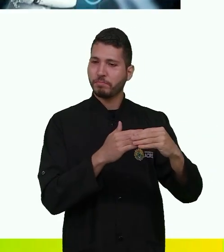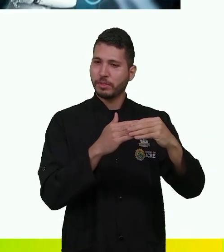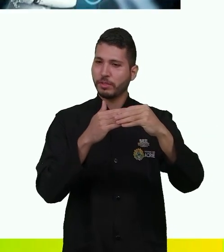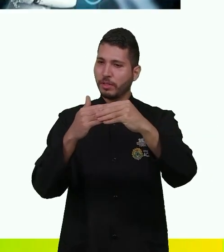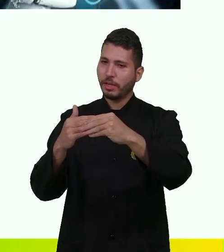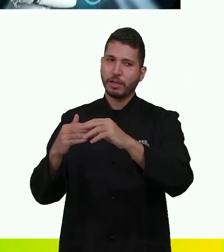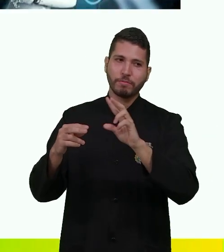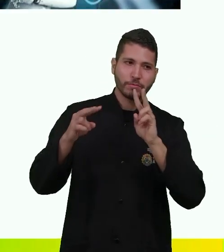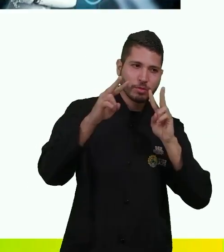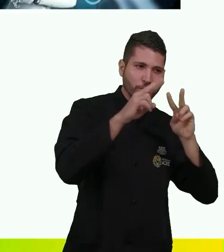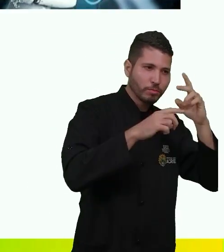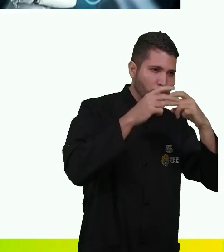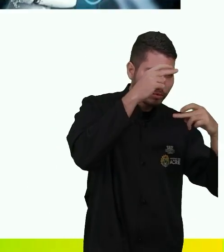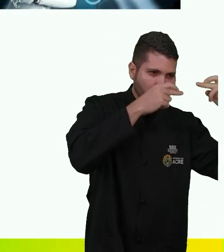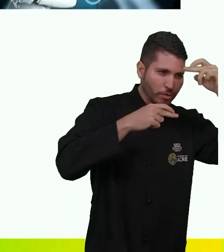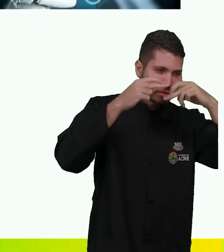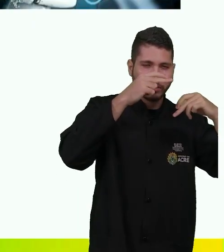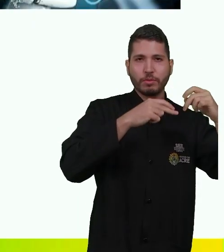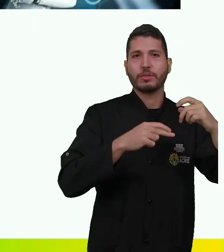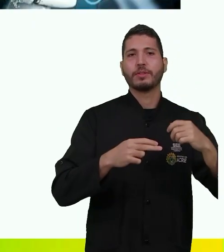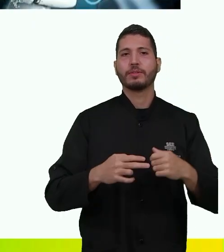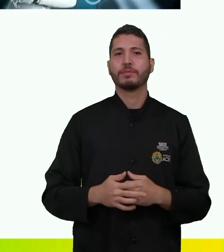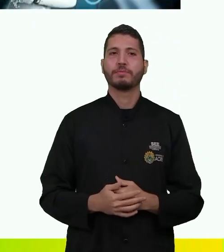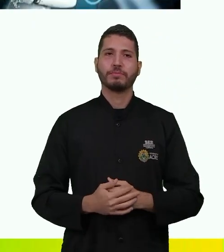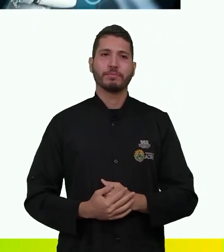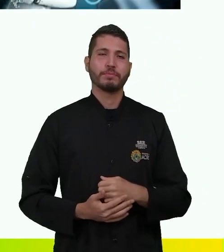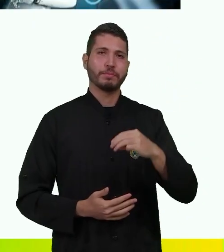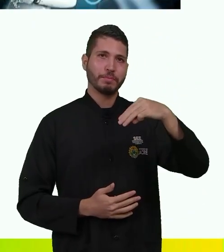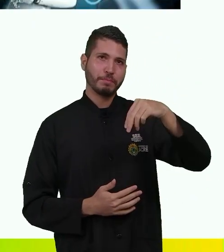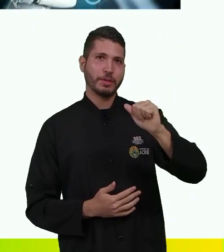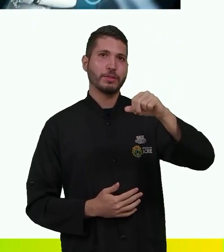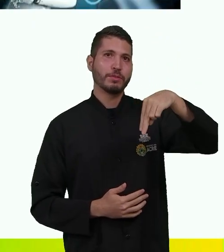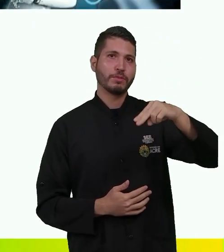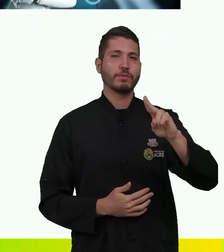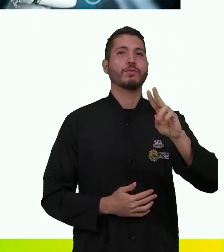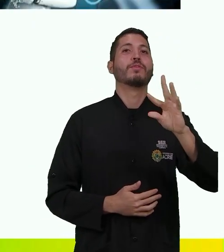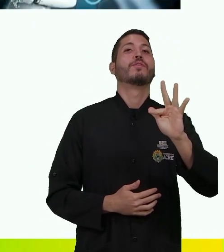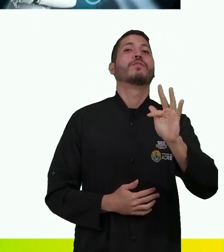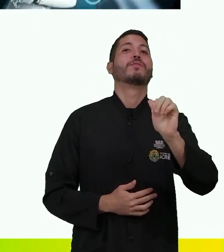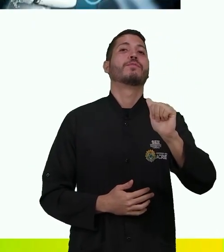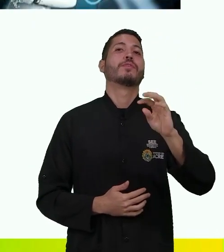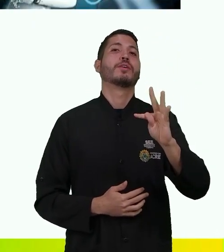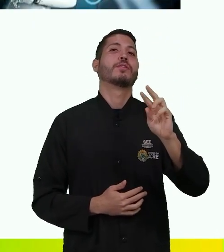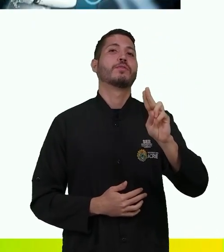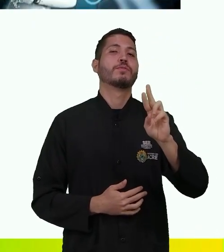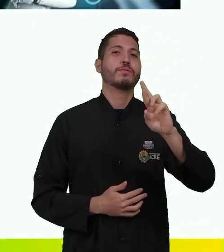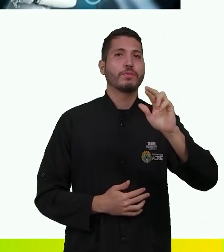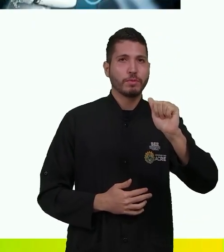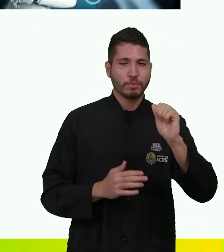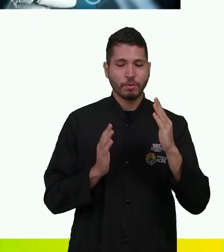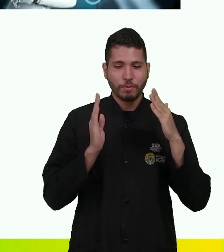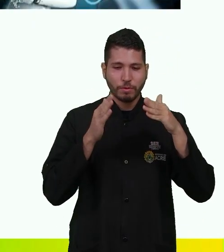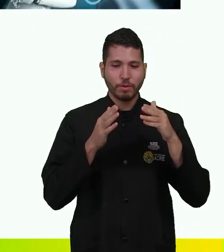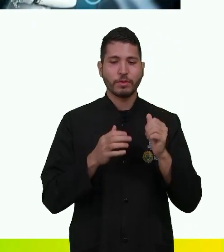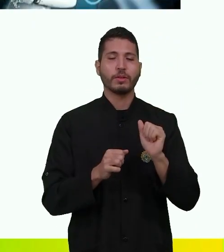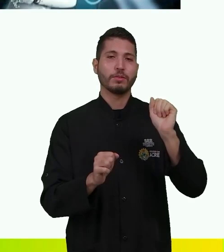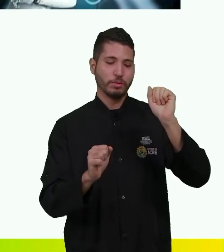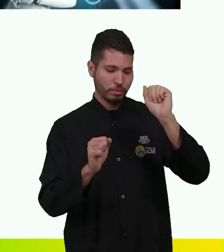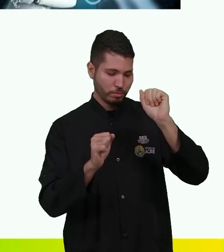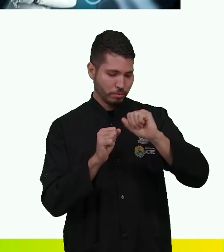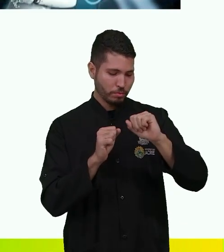Manufatura aditiva, o mesmo conceito da impressão 3D, mas com foco na produção industrial, na